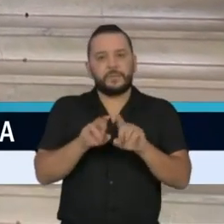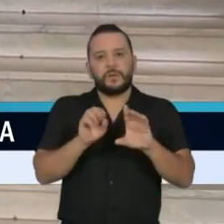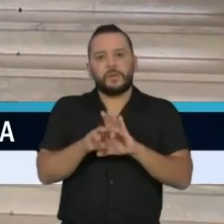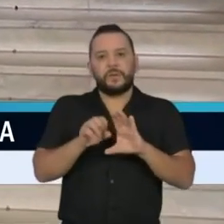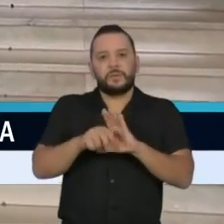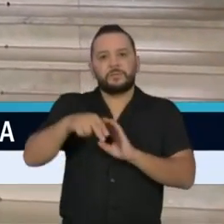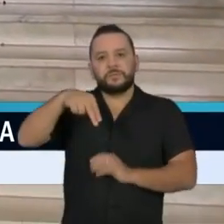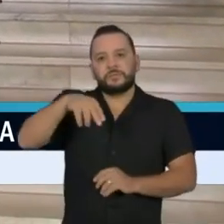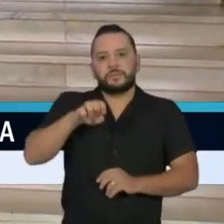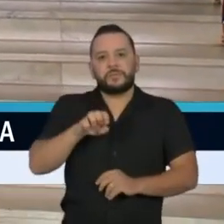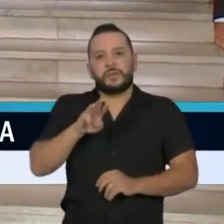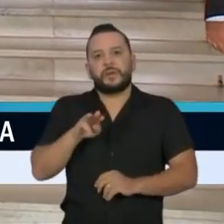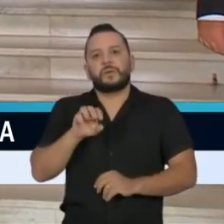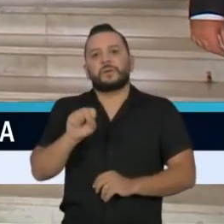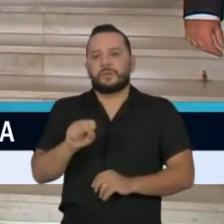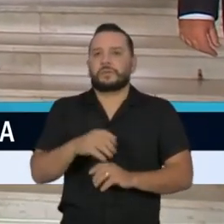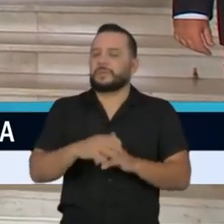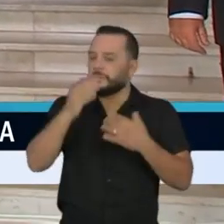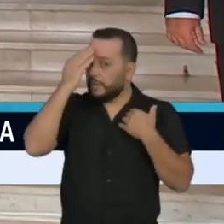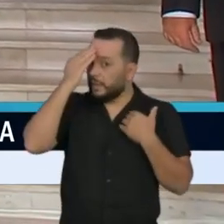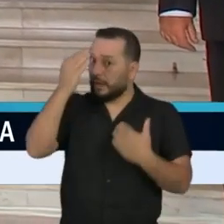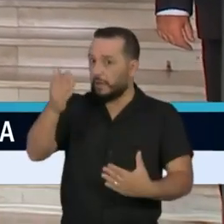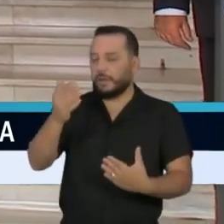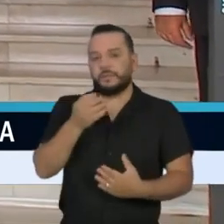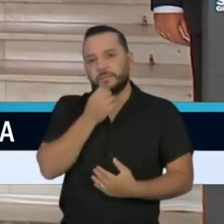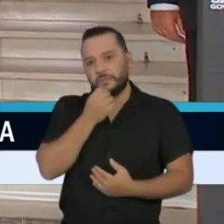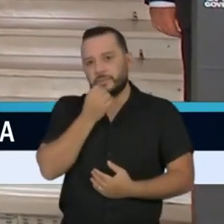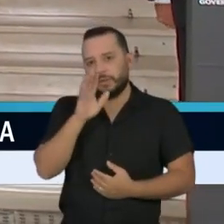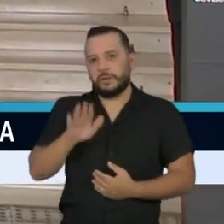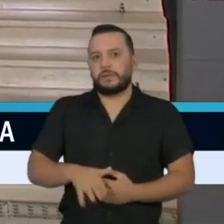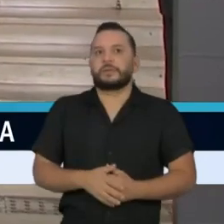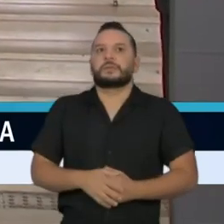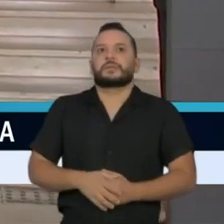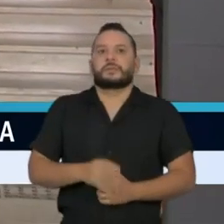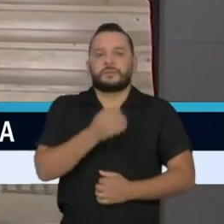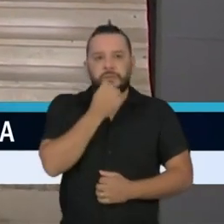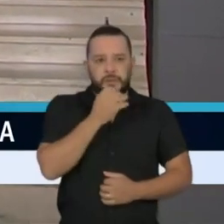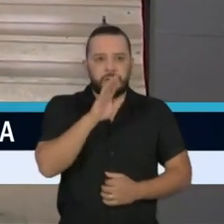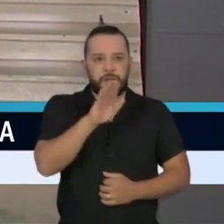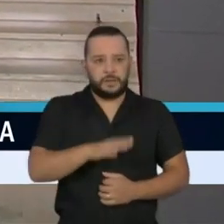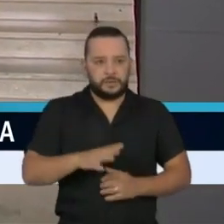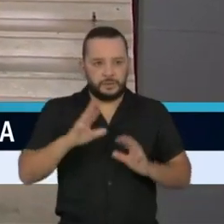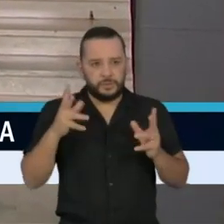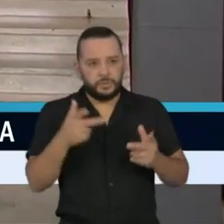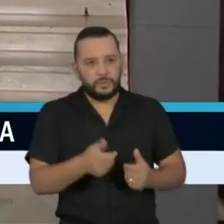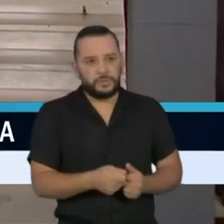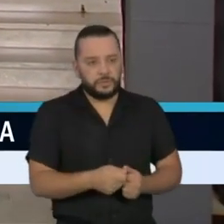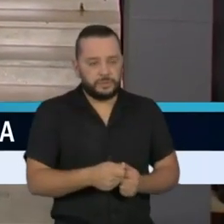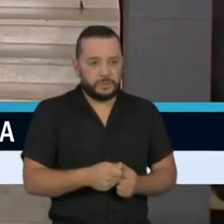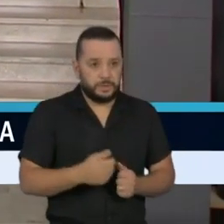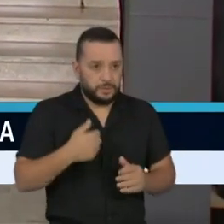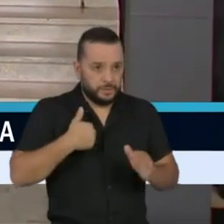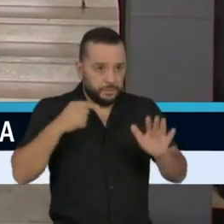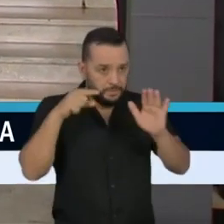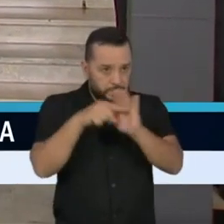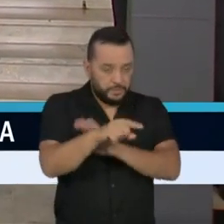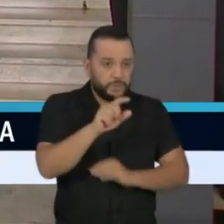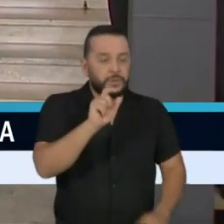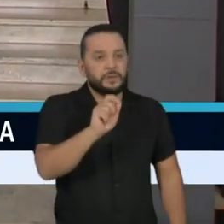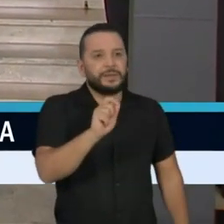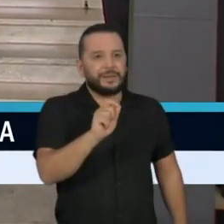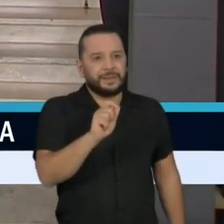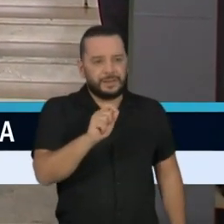boa tarde, obrigado pela sua presença. Sua pergunta, por favor. Boa tarde, governador, boa tarde a todos. A minha pergunta é sobre